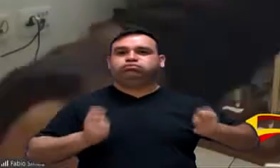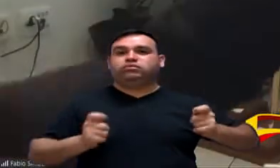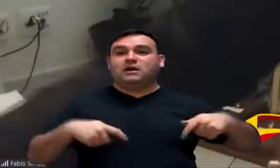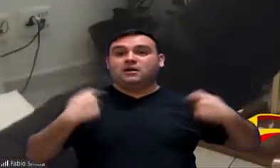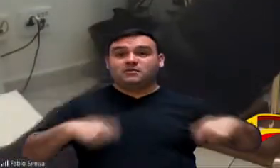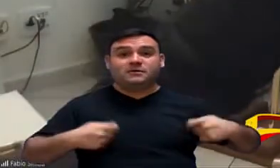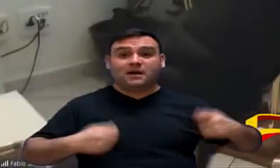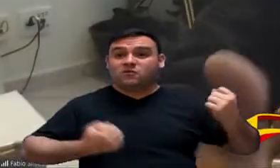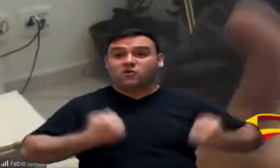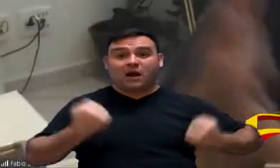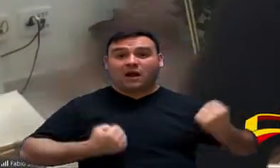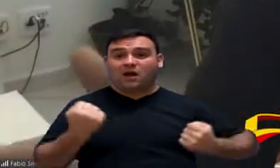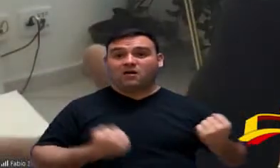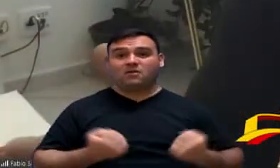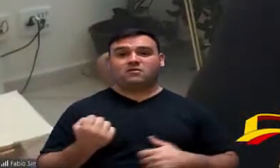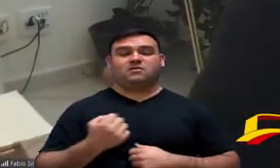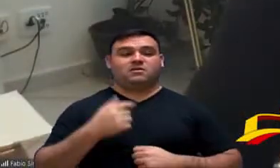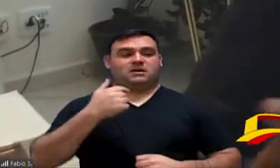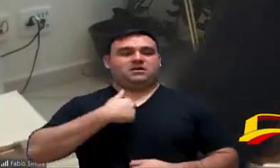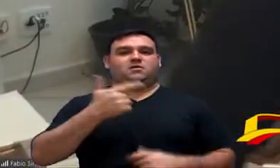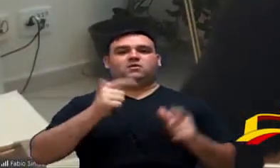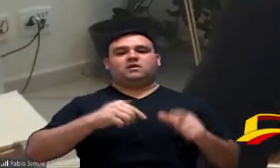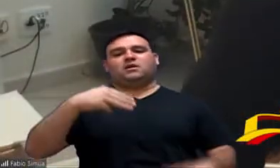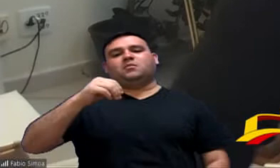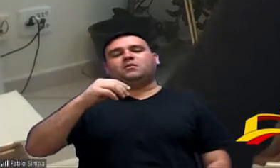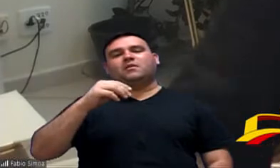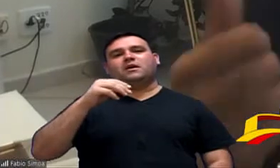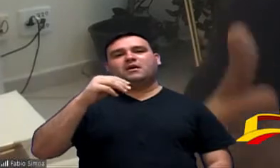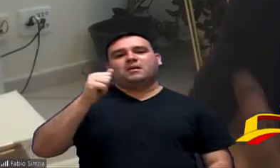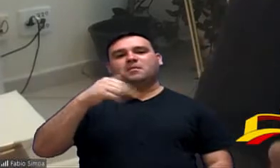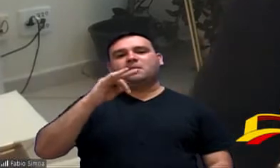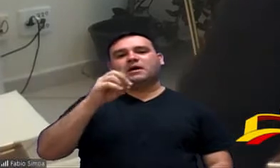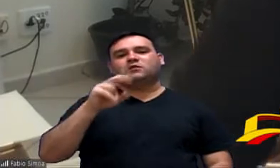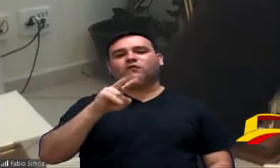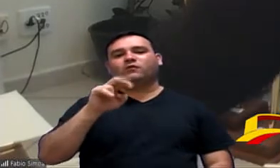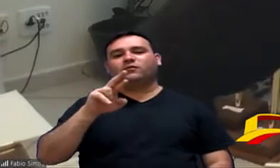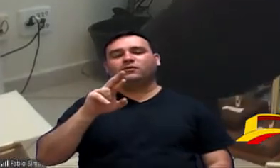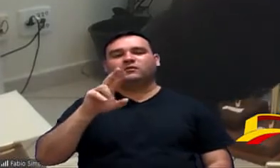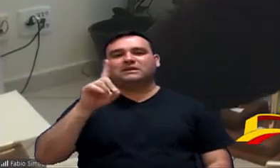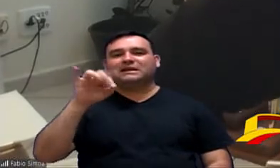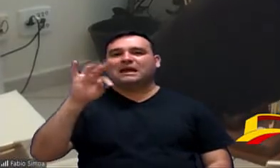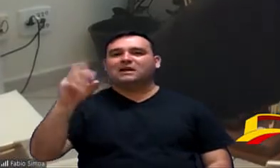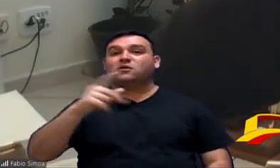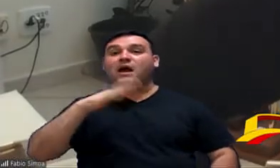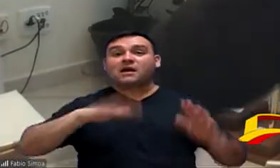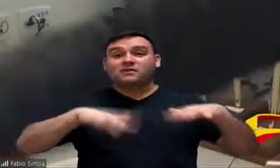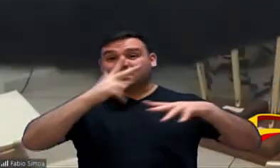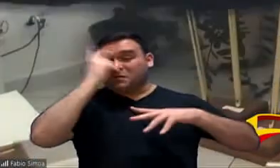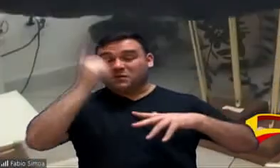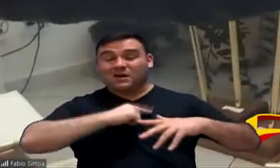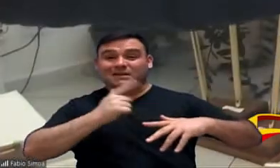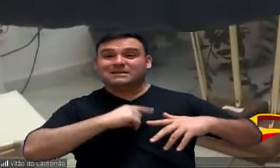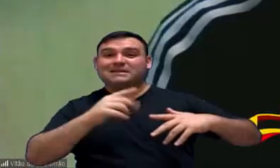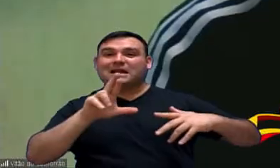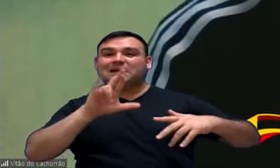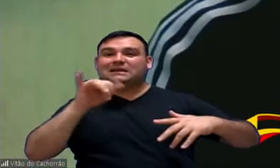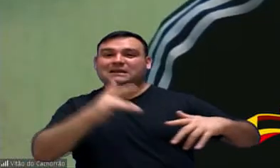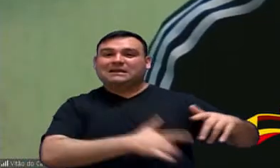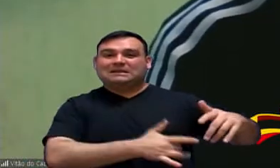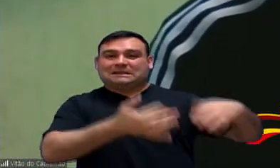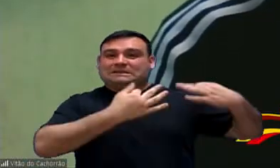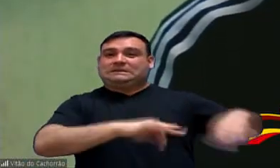precisa, não só carro, pessoal lá da Estrada do Mato Dentro, Monte Verde, pessoal vem de charrete fazer uma cólica de rim, vem lá. Você tomar sonda. Já viu algum deputado